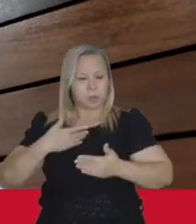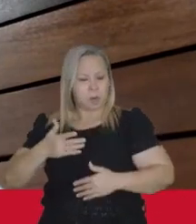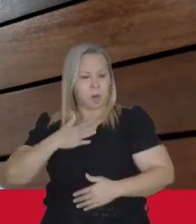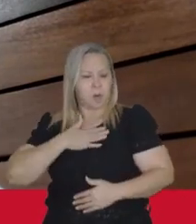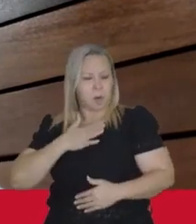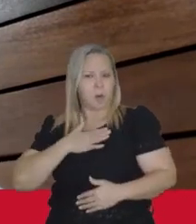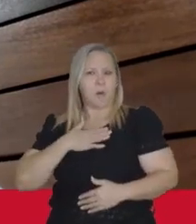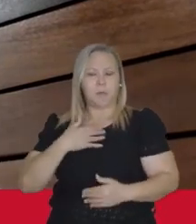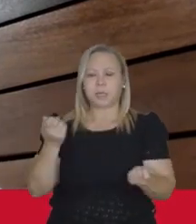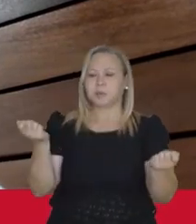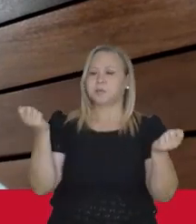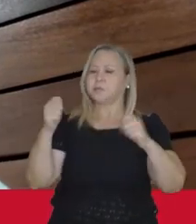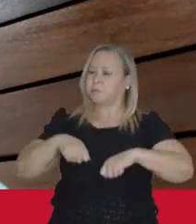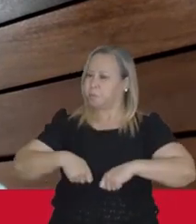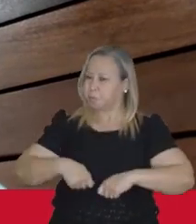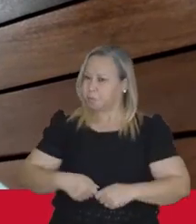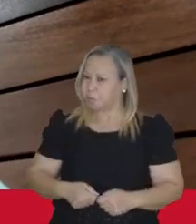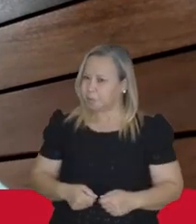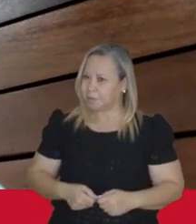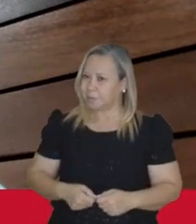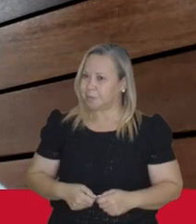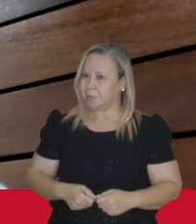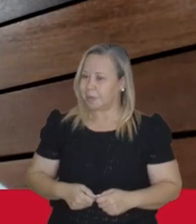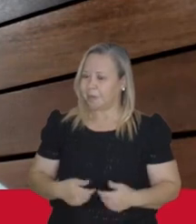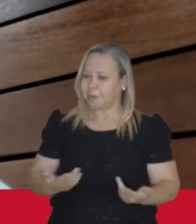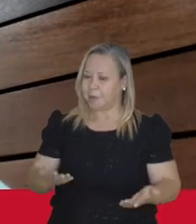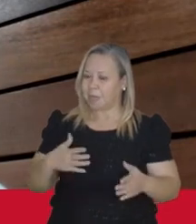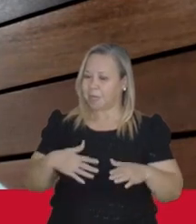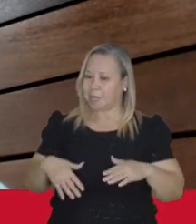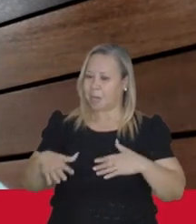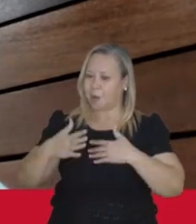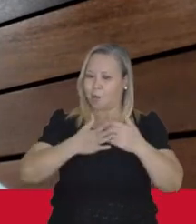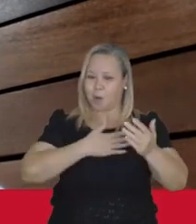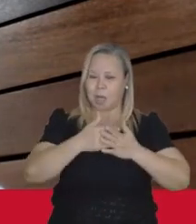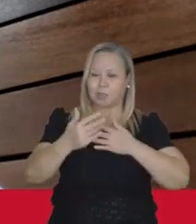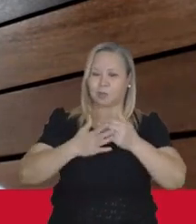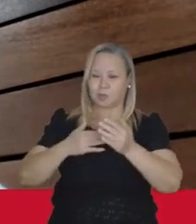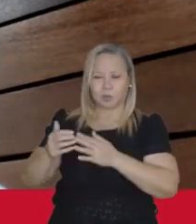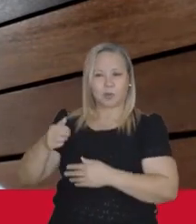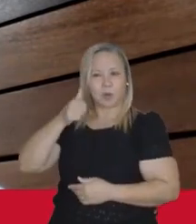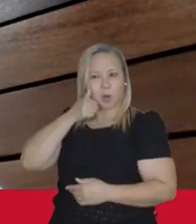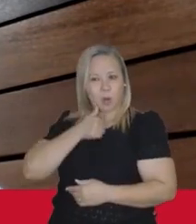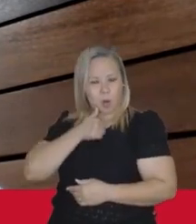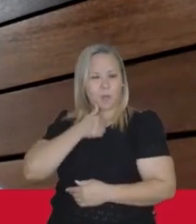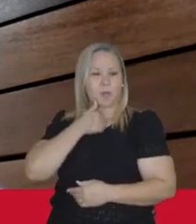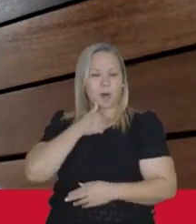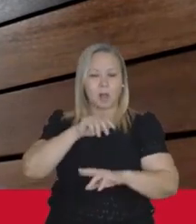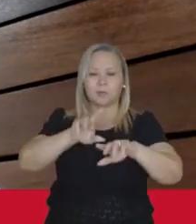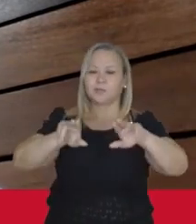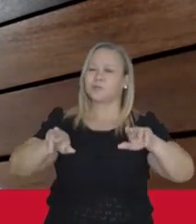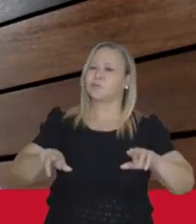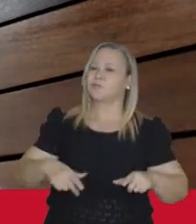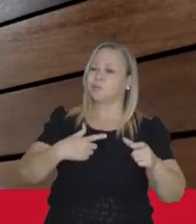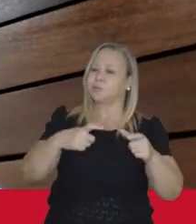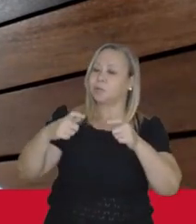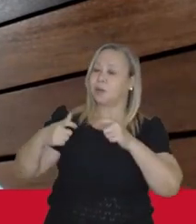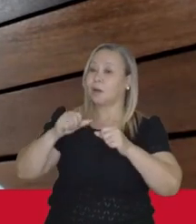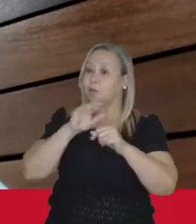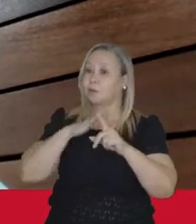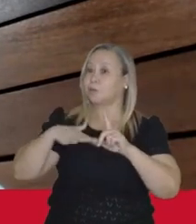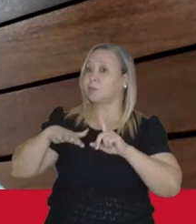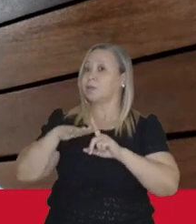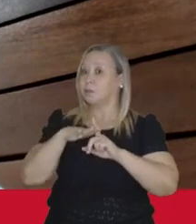minhas potencialidades, para que eu atue como mulher nos diferentes espaços da